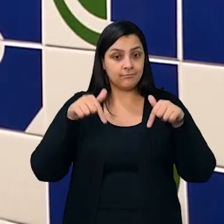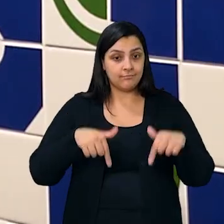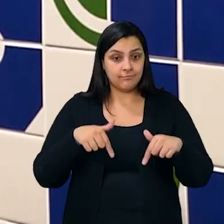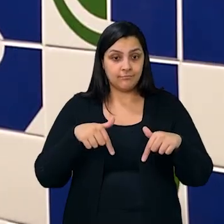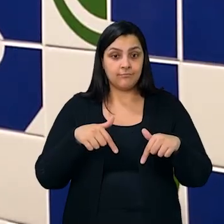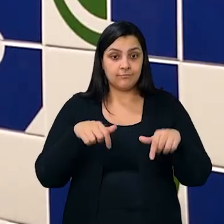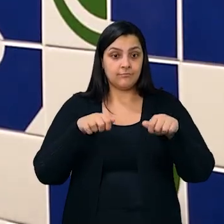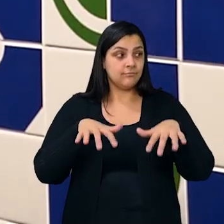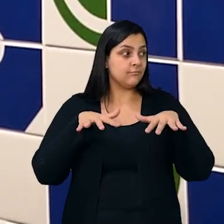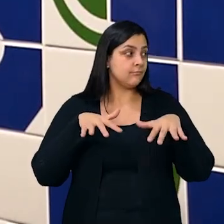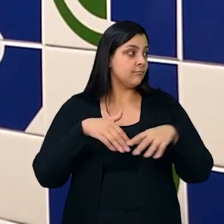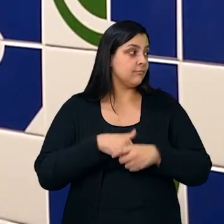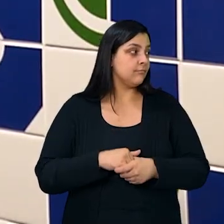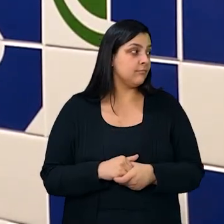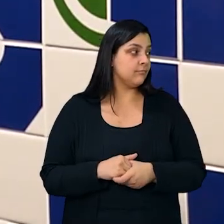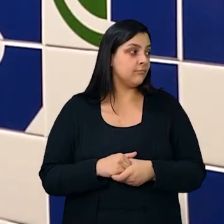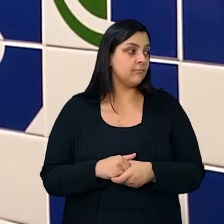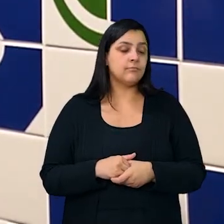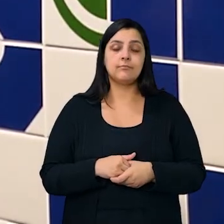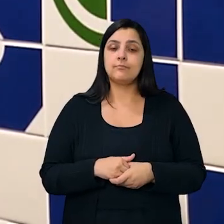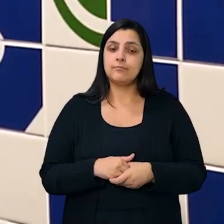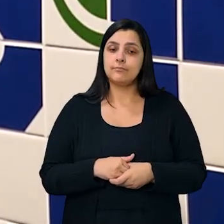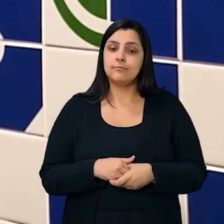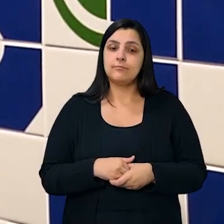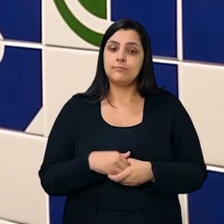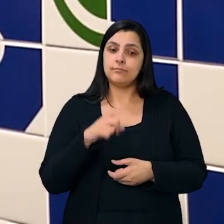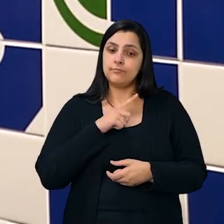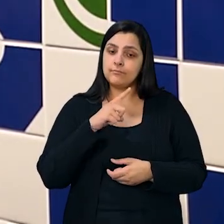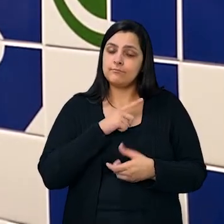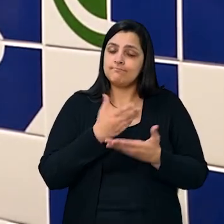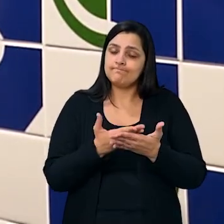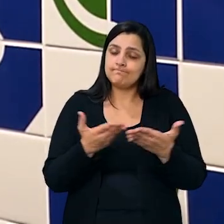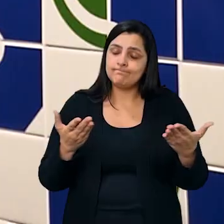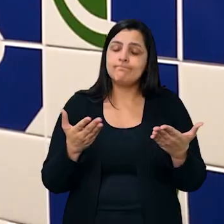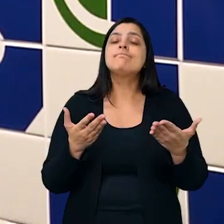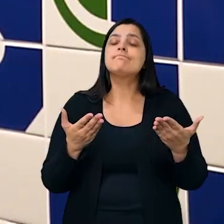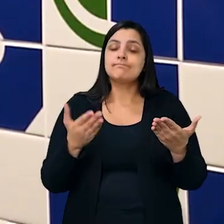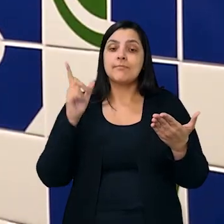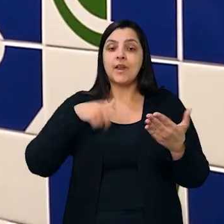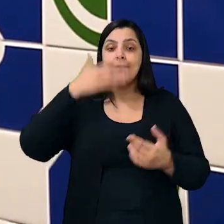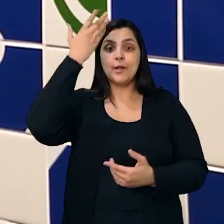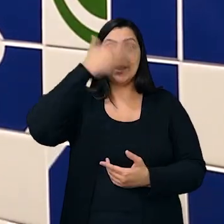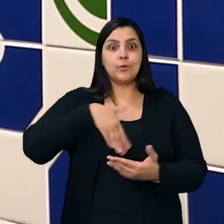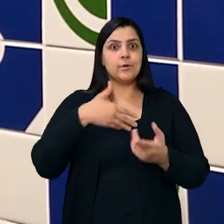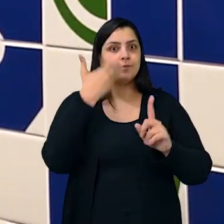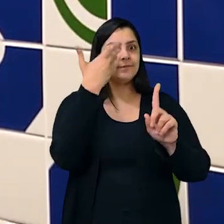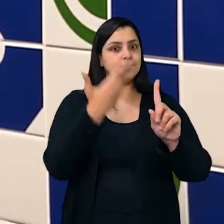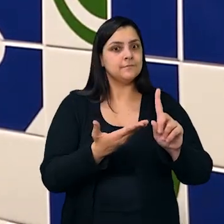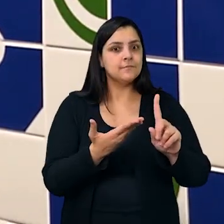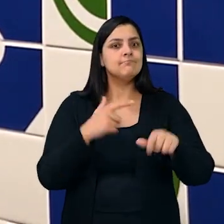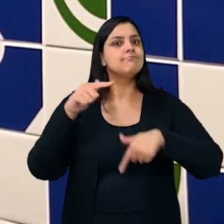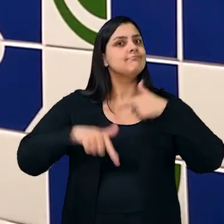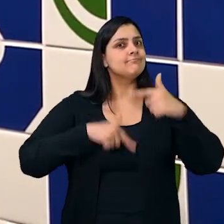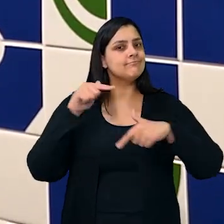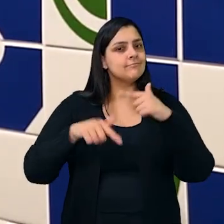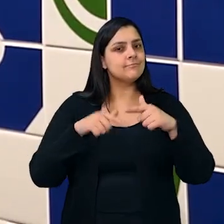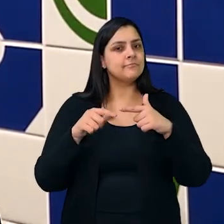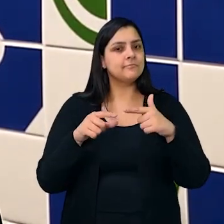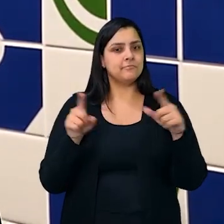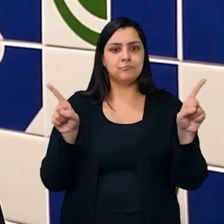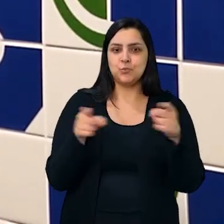aqui no plenário dessa corte, de modo que a gente entende que essa aula áurea é um reconhecimento pelos